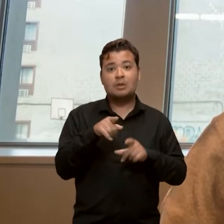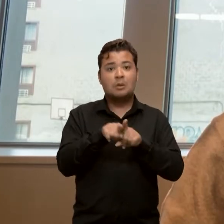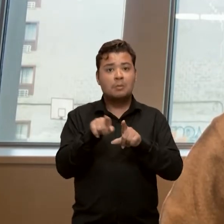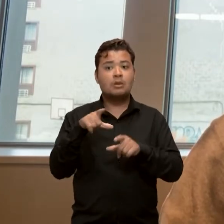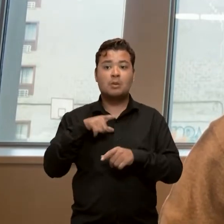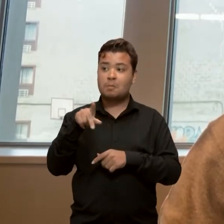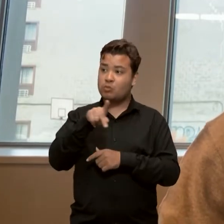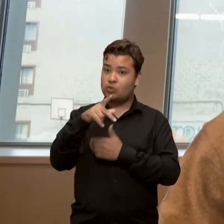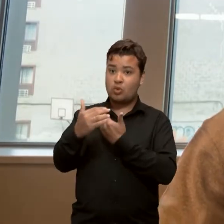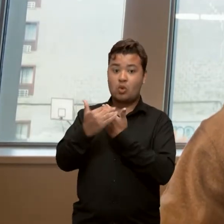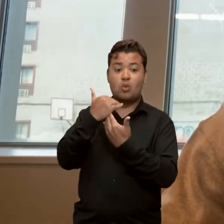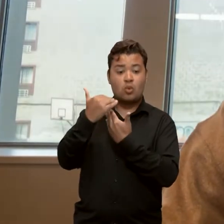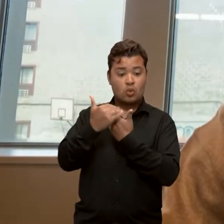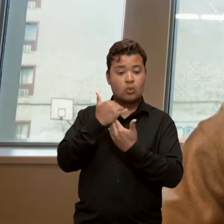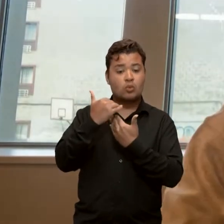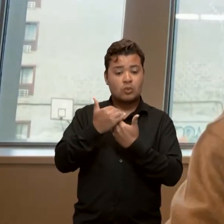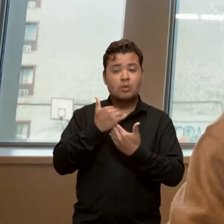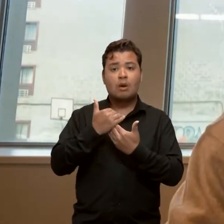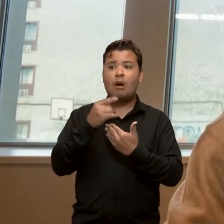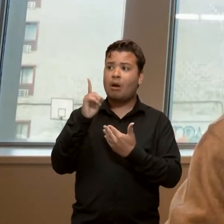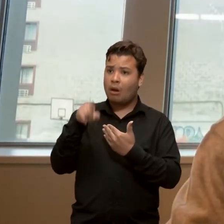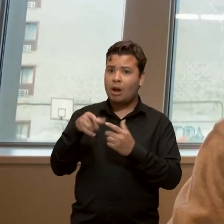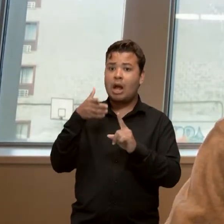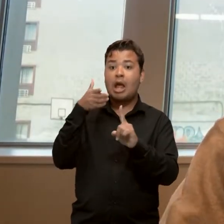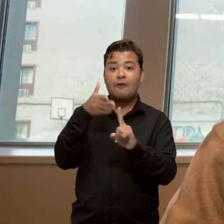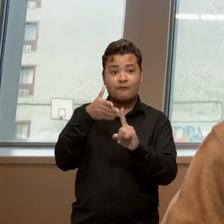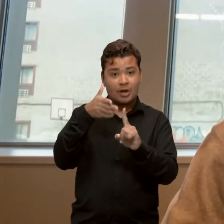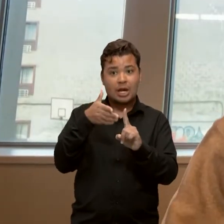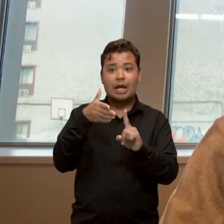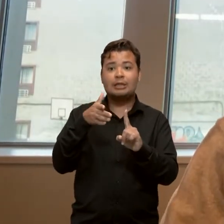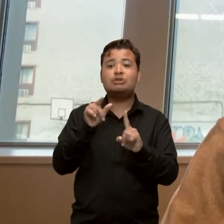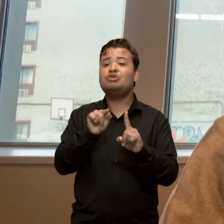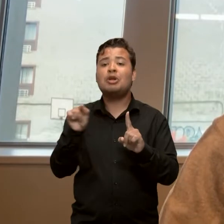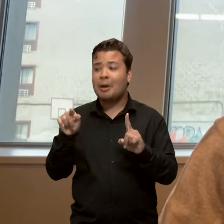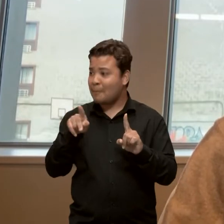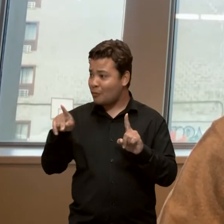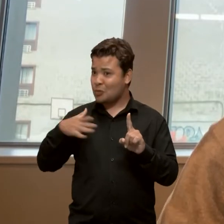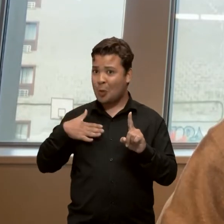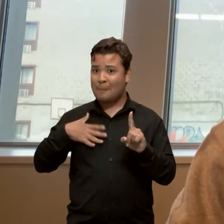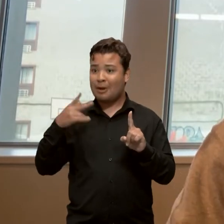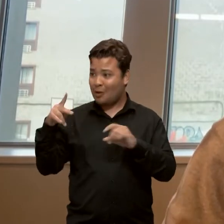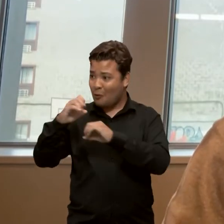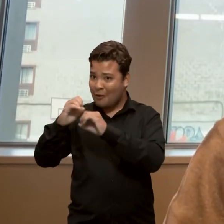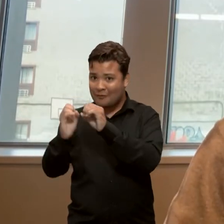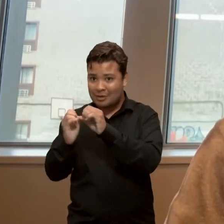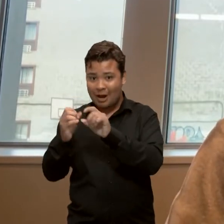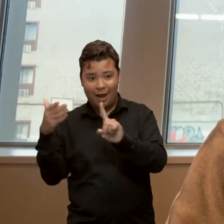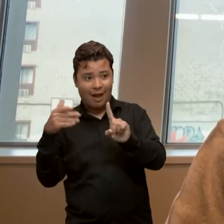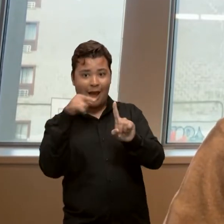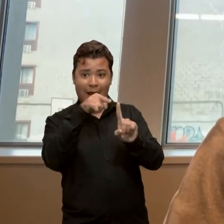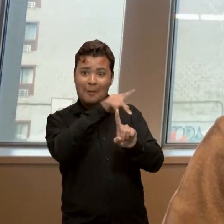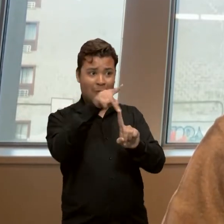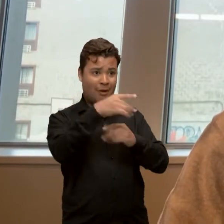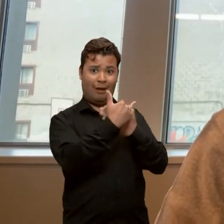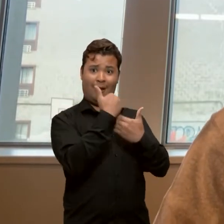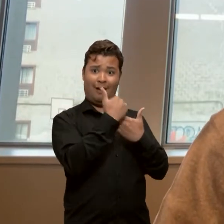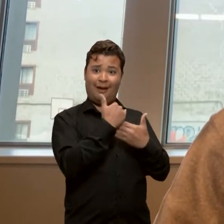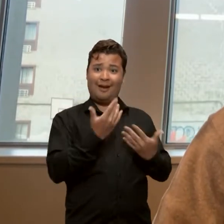diretamente, que são referência para os meus professores aí na UFG. Então, é uma experiência assim, indescritível a oportunidade que eu estou